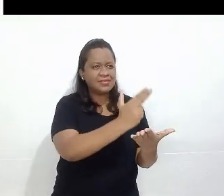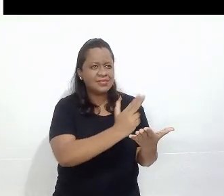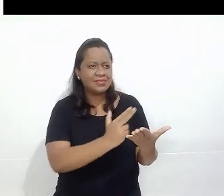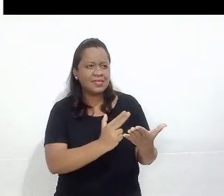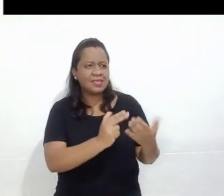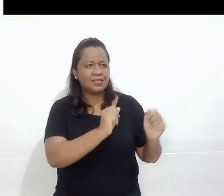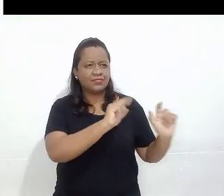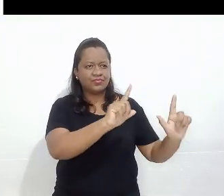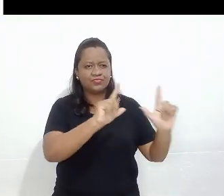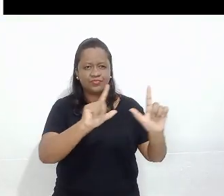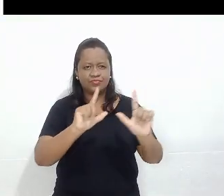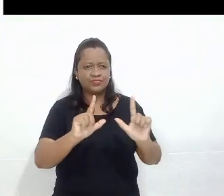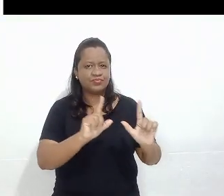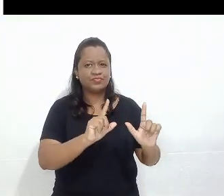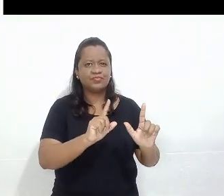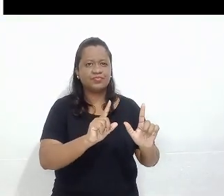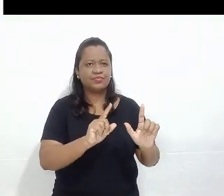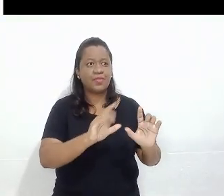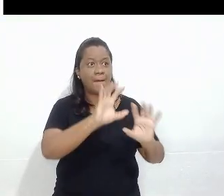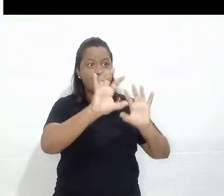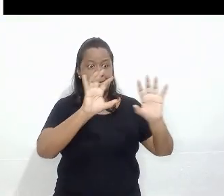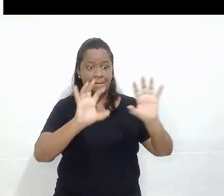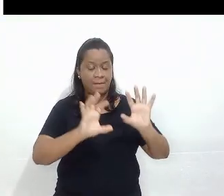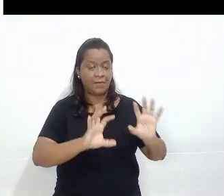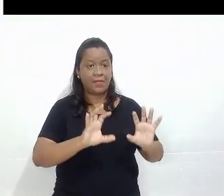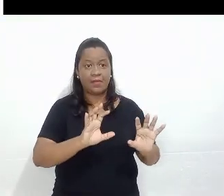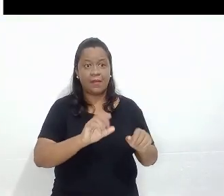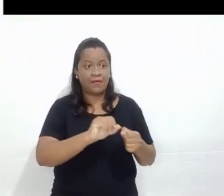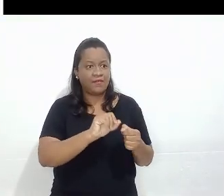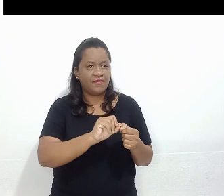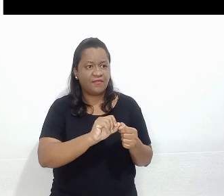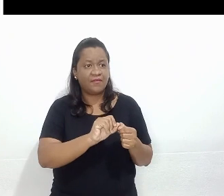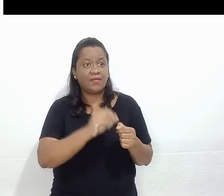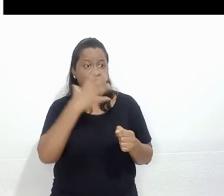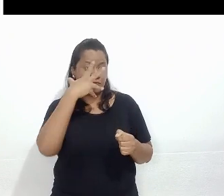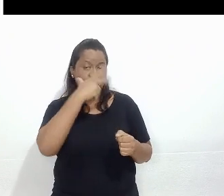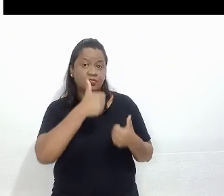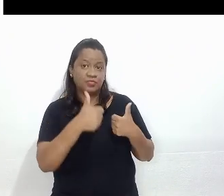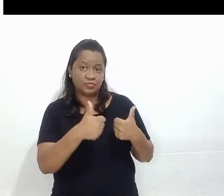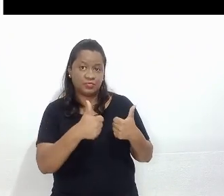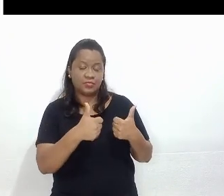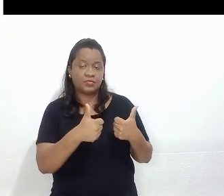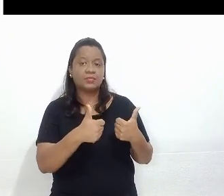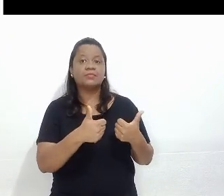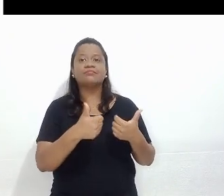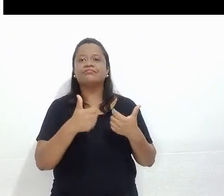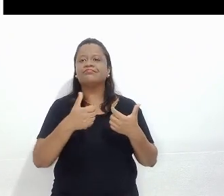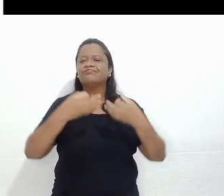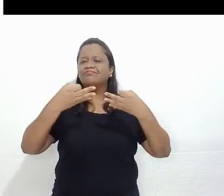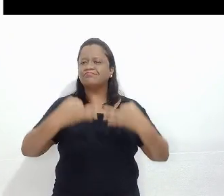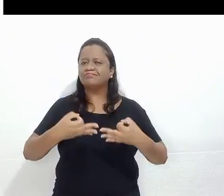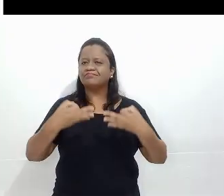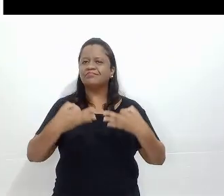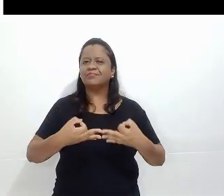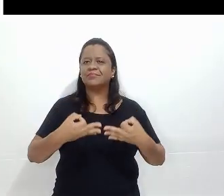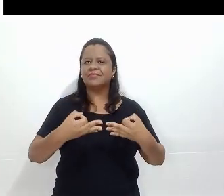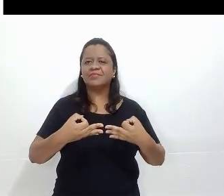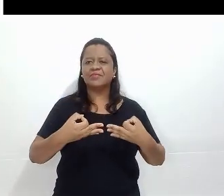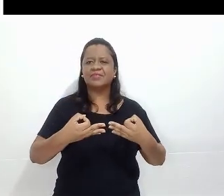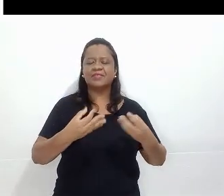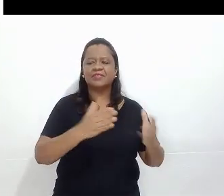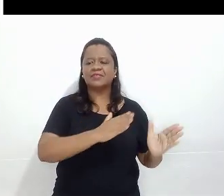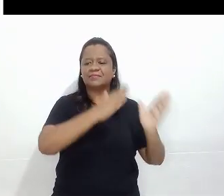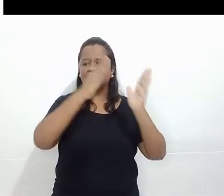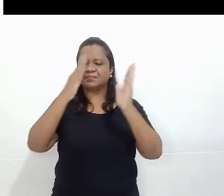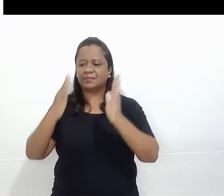nas reuniões, desenha, faz os mapas todos, faz tudo bonitinho, que aí você com certeza vai ter um bom